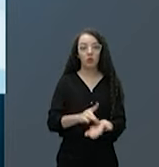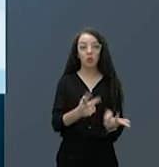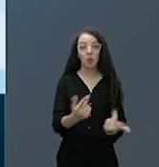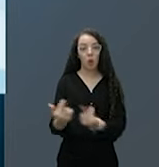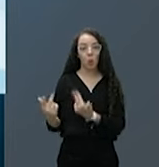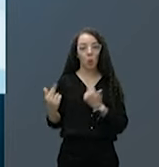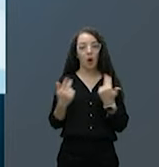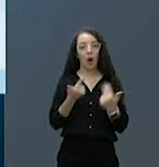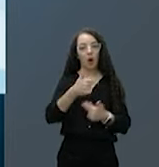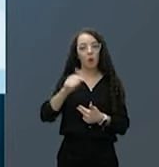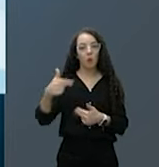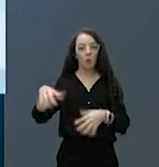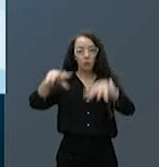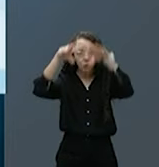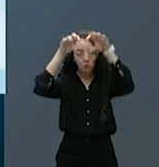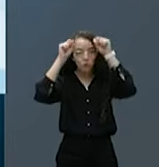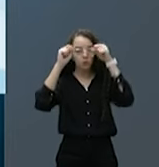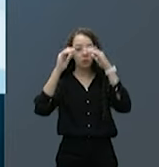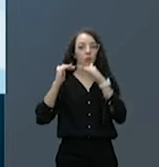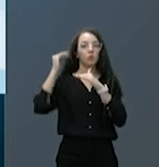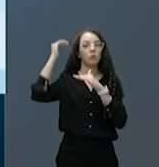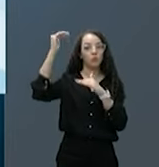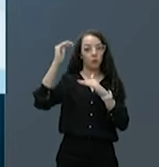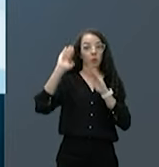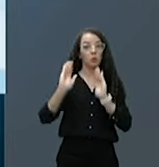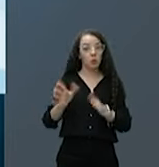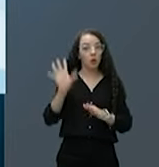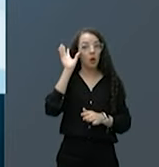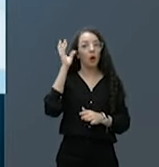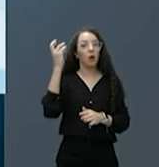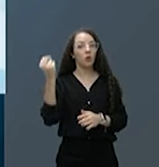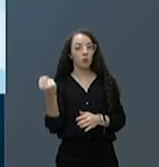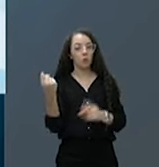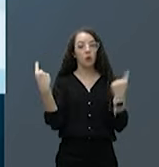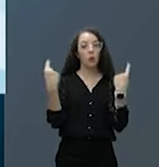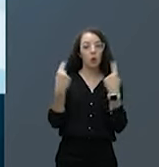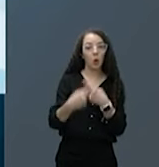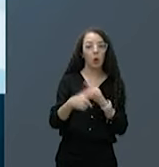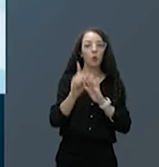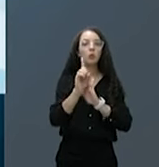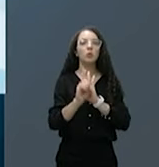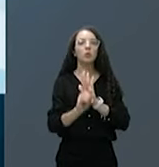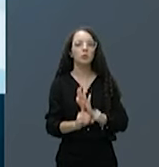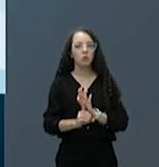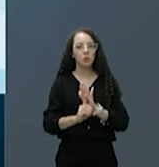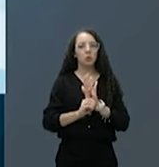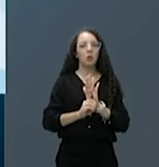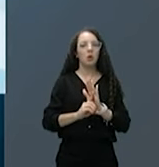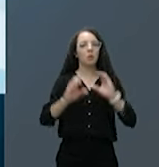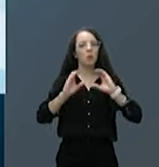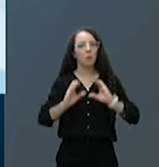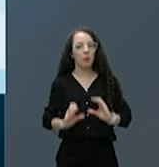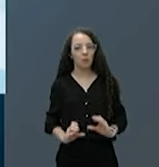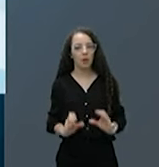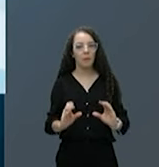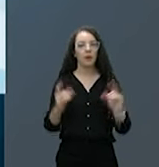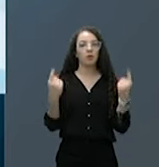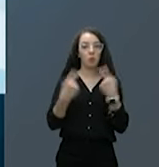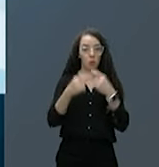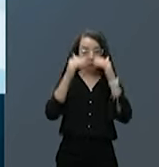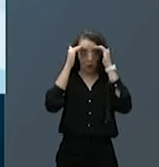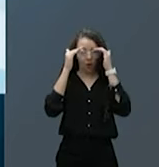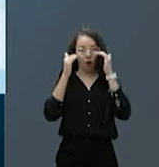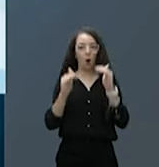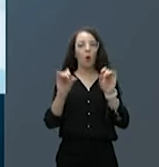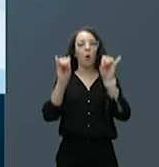encontra limitações principalmente quanto aos direitos da personalidade, nestes incluídos o direito à honra e à imagem, sendo